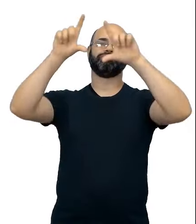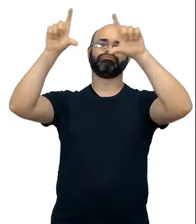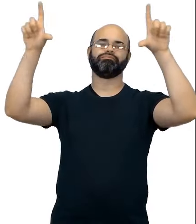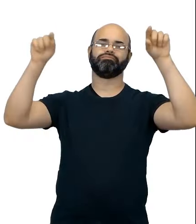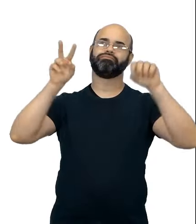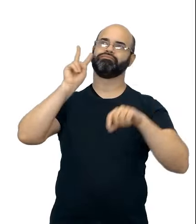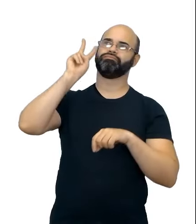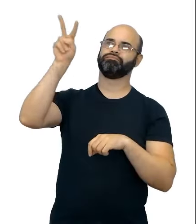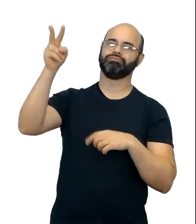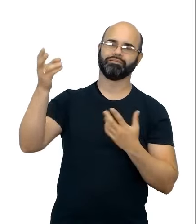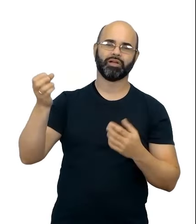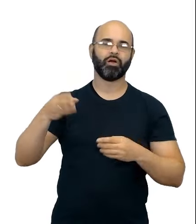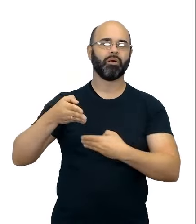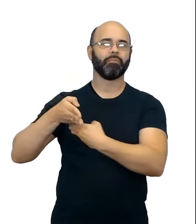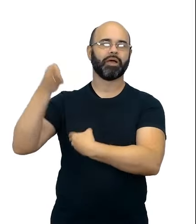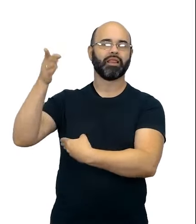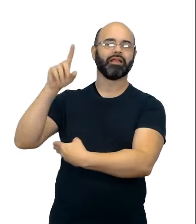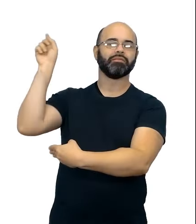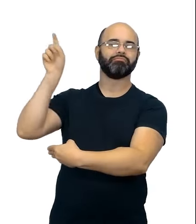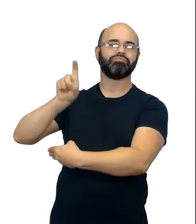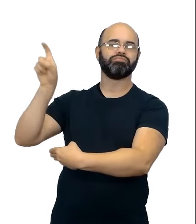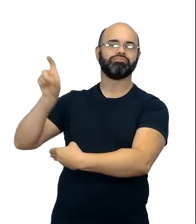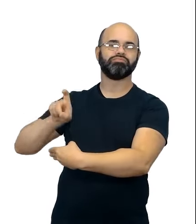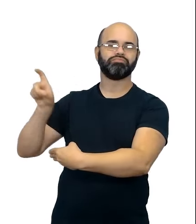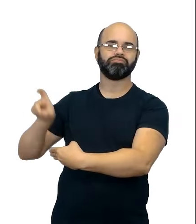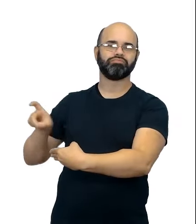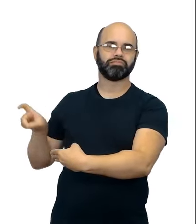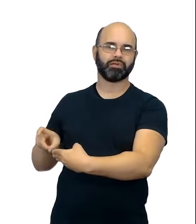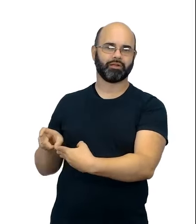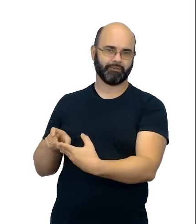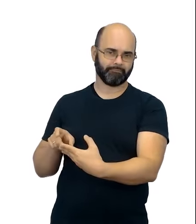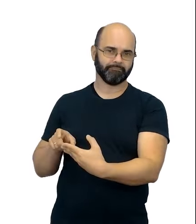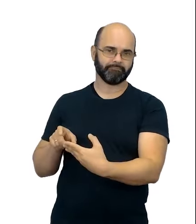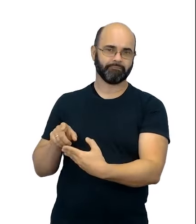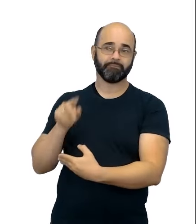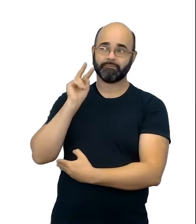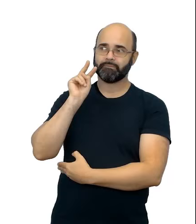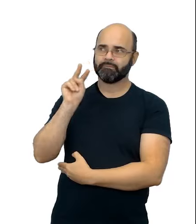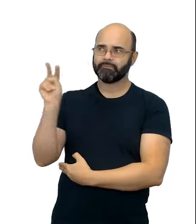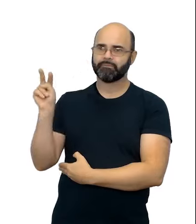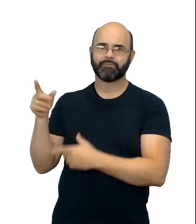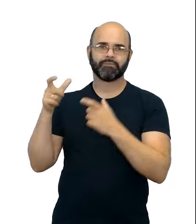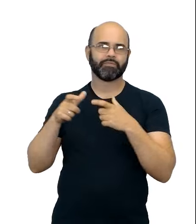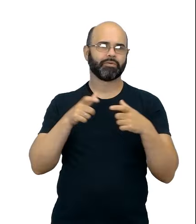nos grafites, estão por todos os lugares.